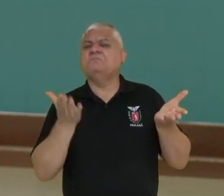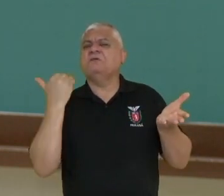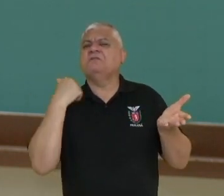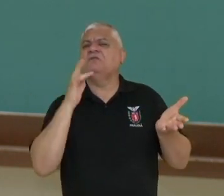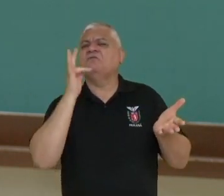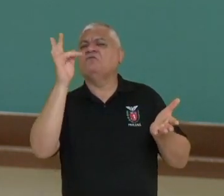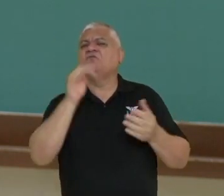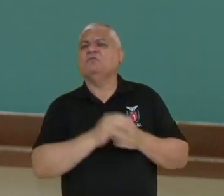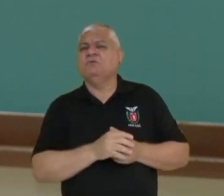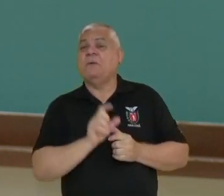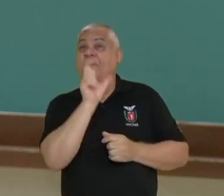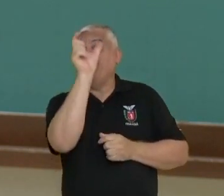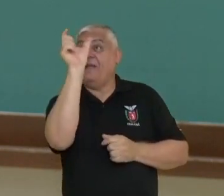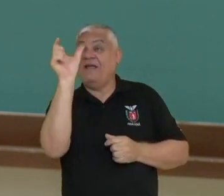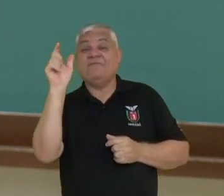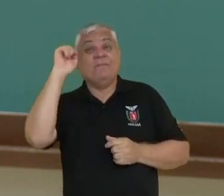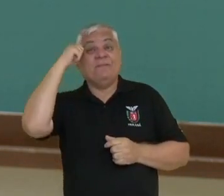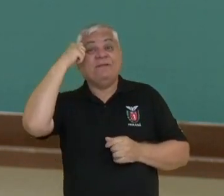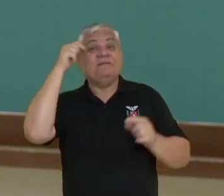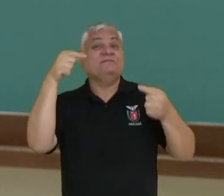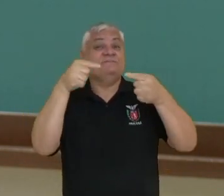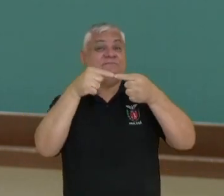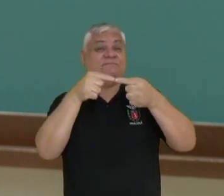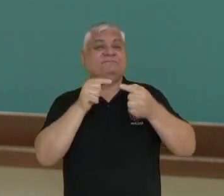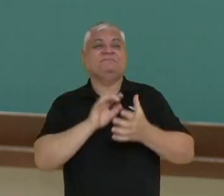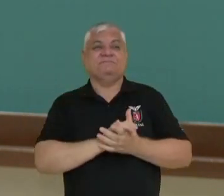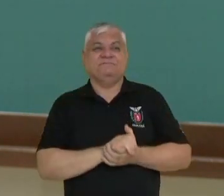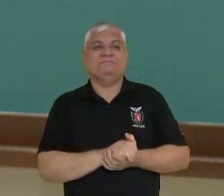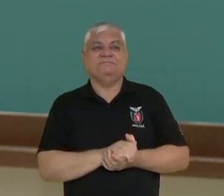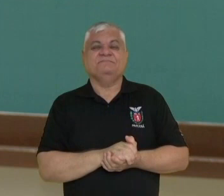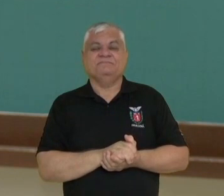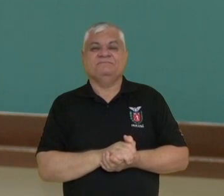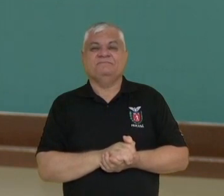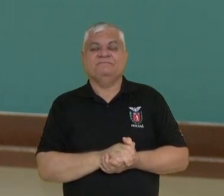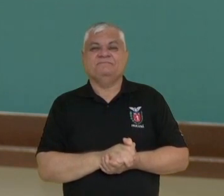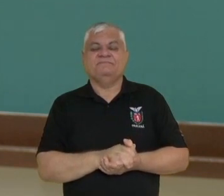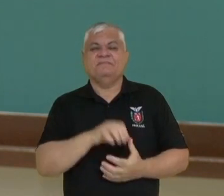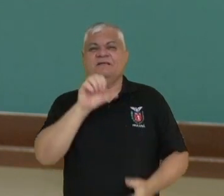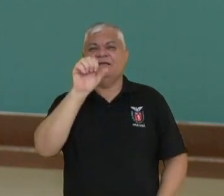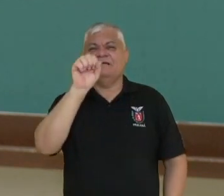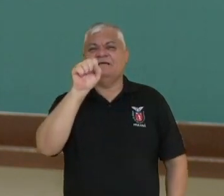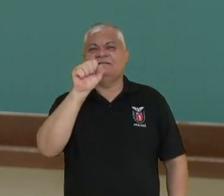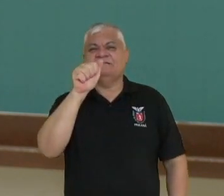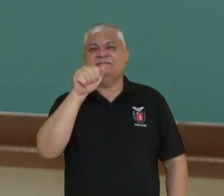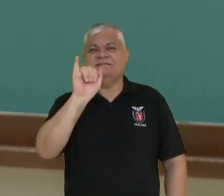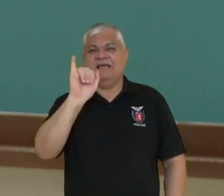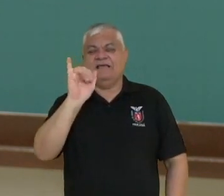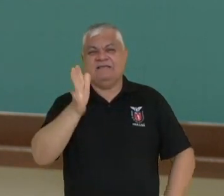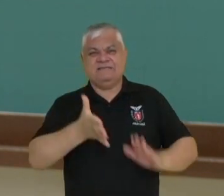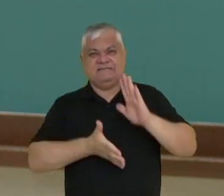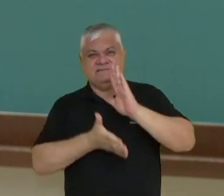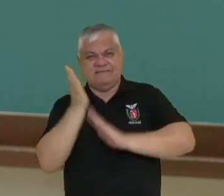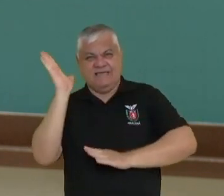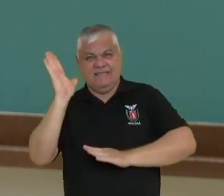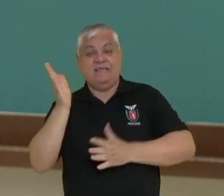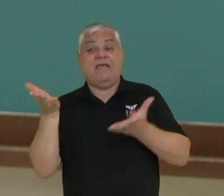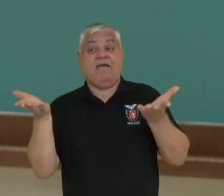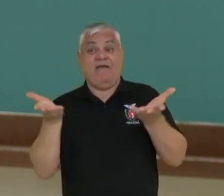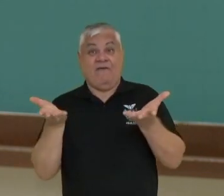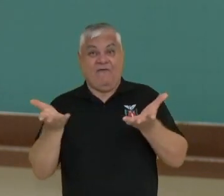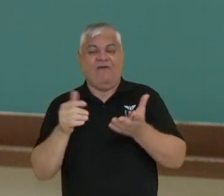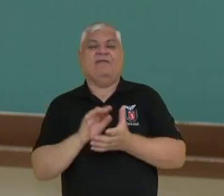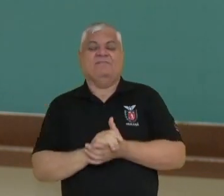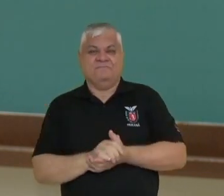aqui colocados, certo? Vamos ver aqui. Olha lá. Então, o verbo sai está no presente